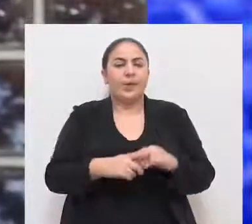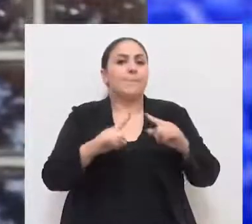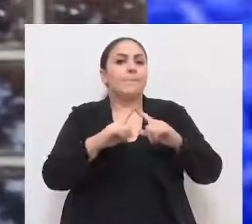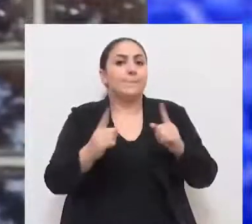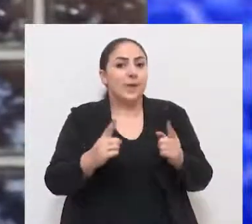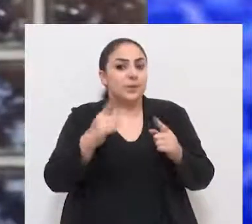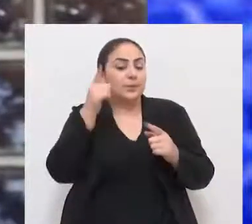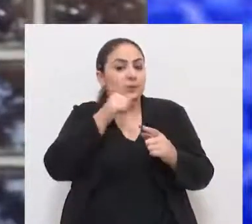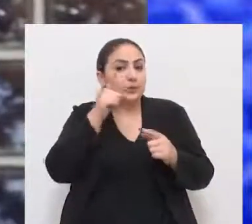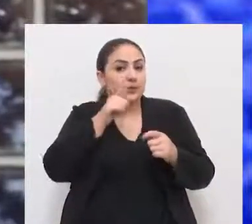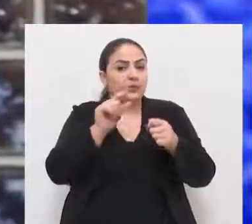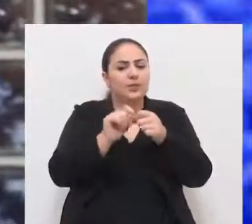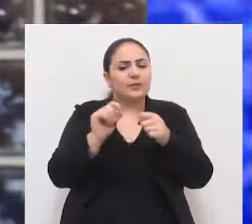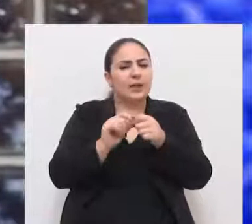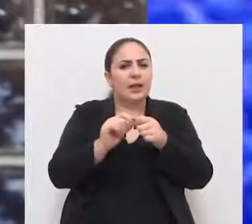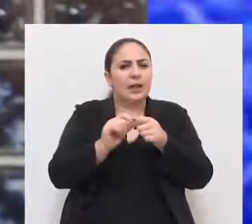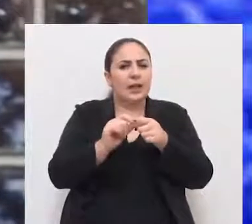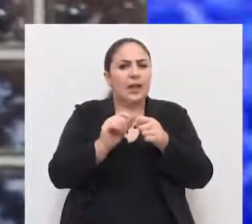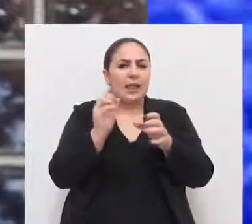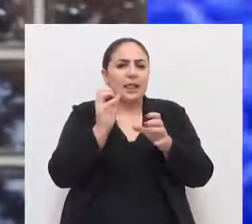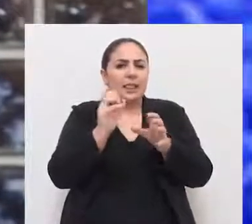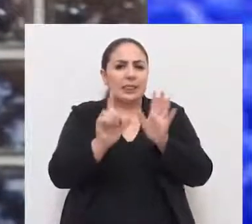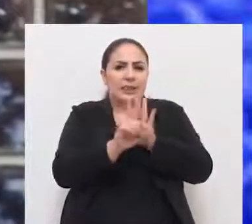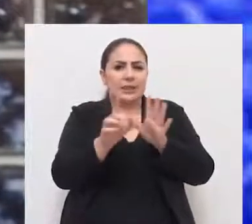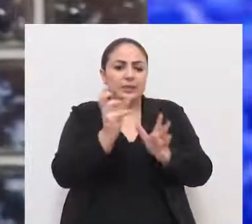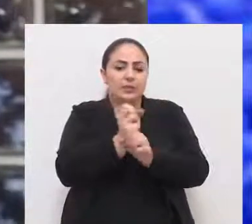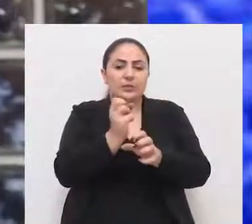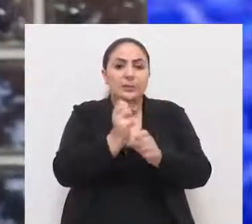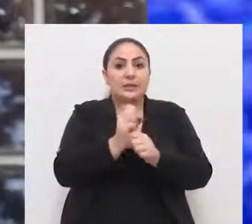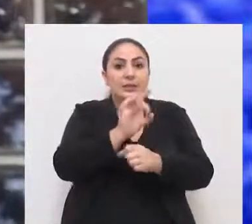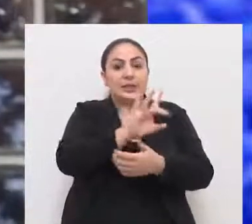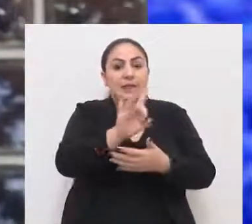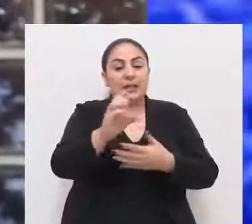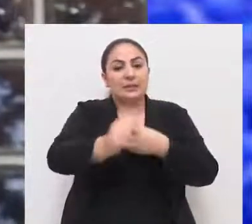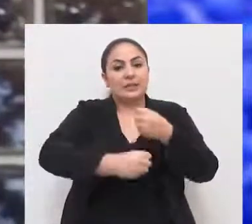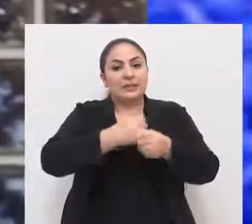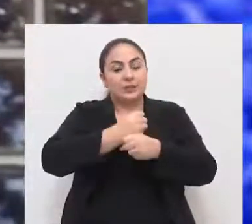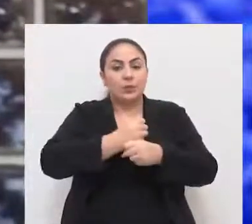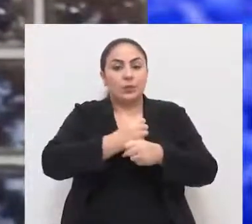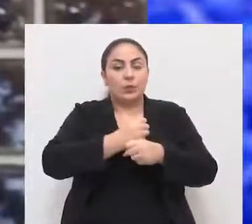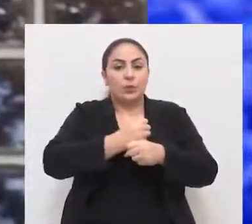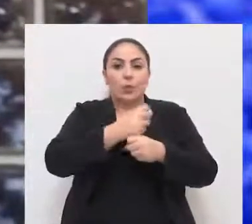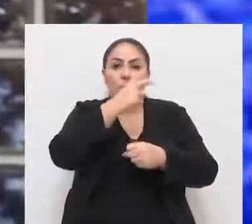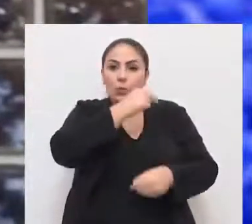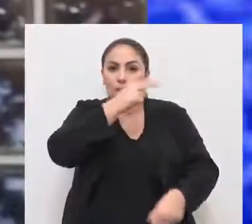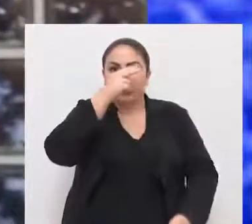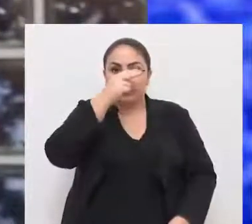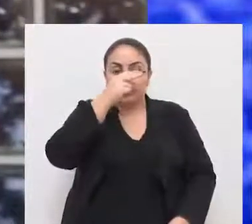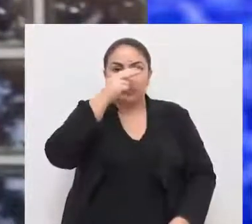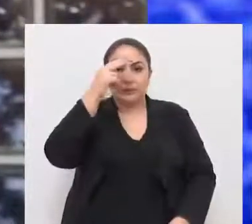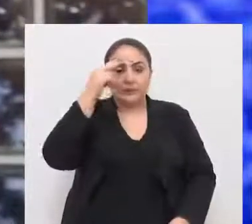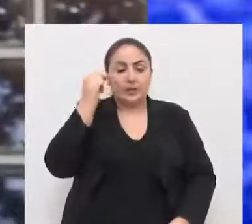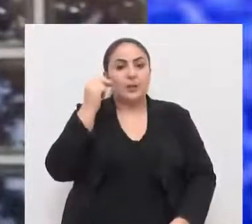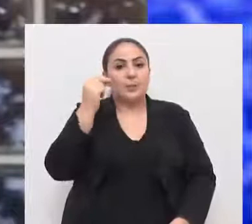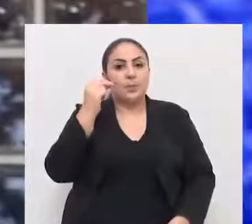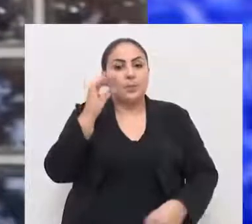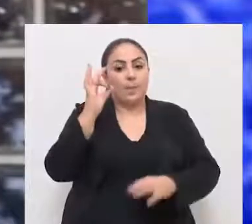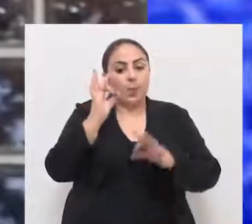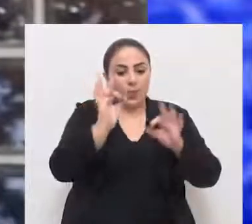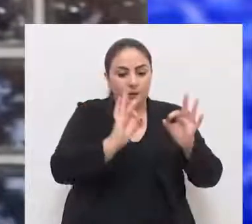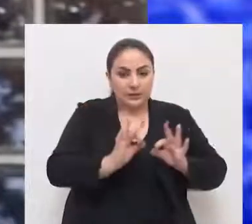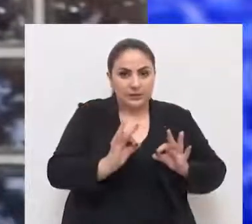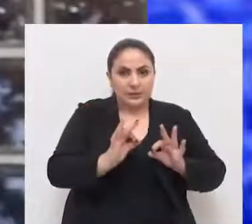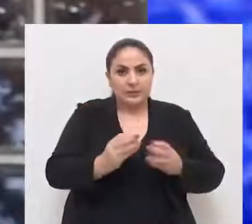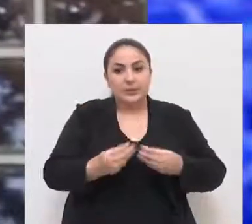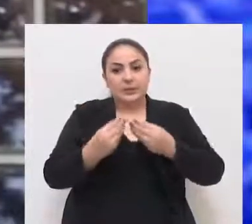Mas para fazer a lei orçamentária de cada ano, o Poder Executivo prepara e encaminha